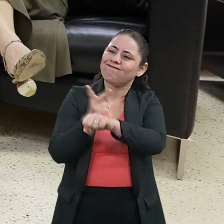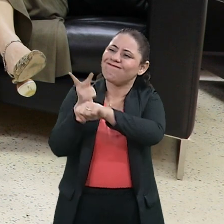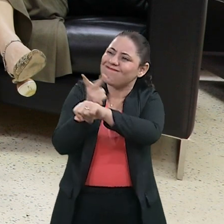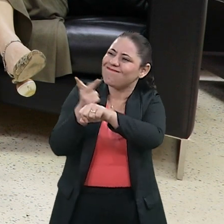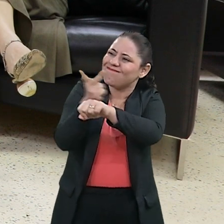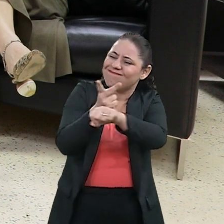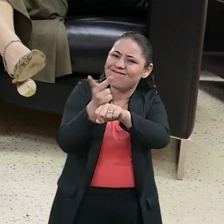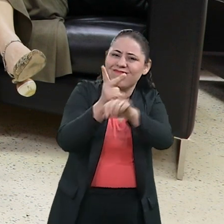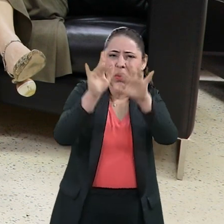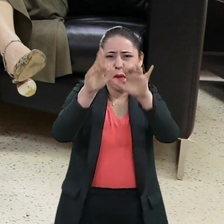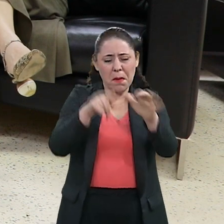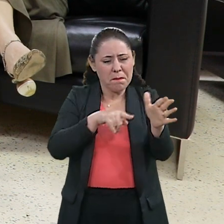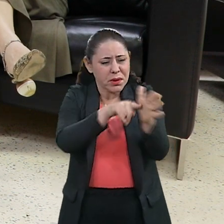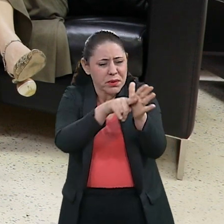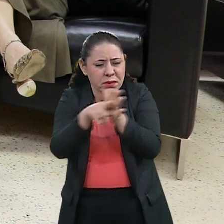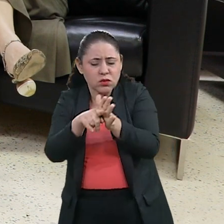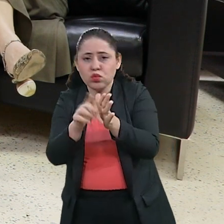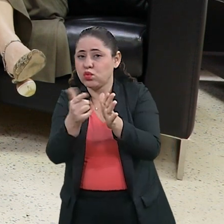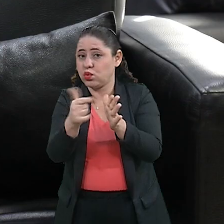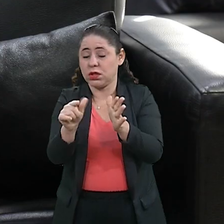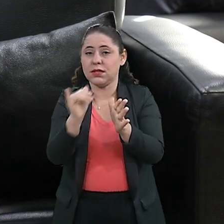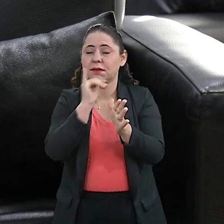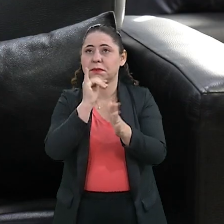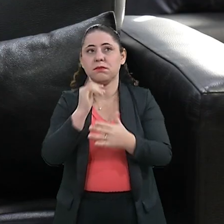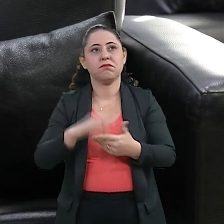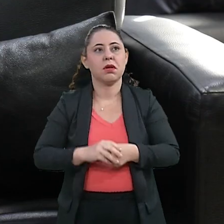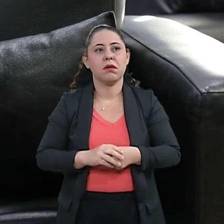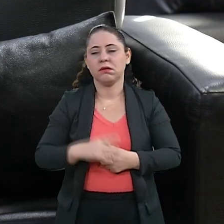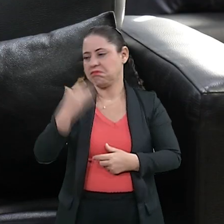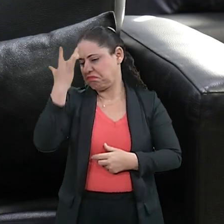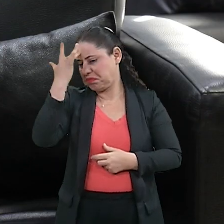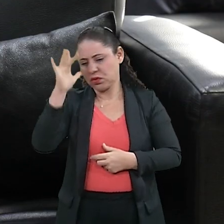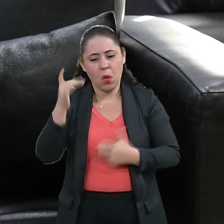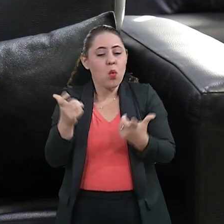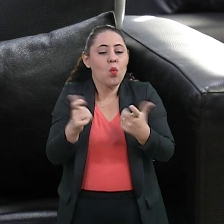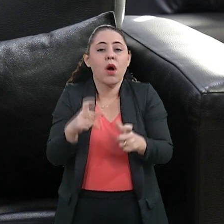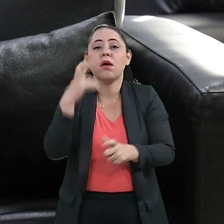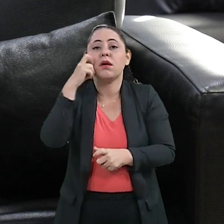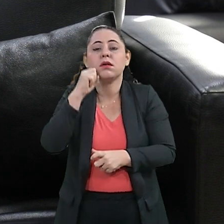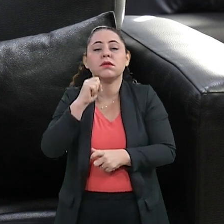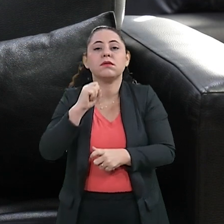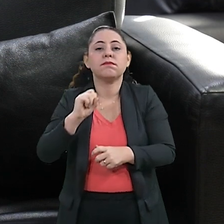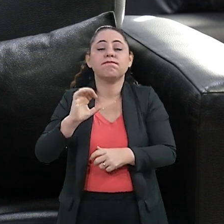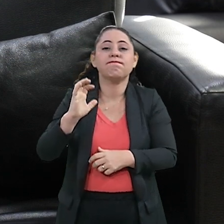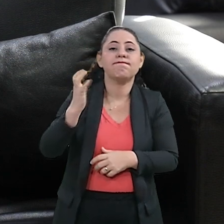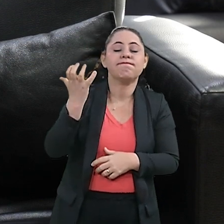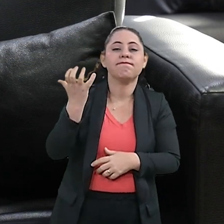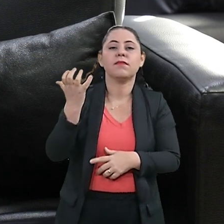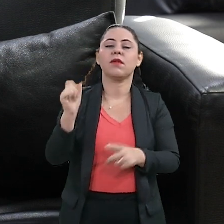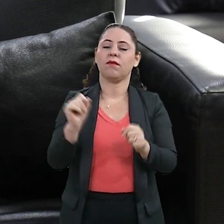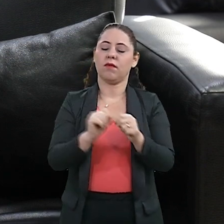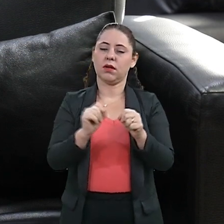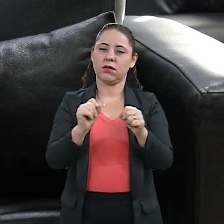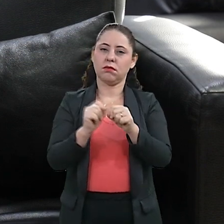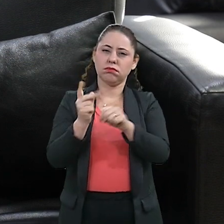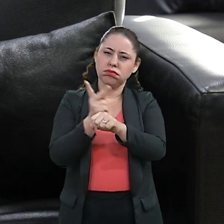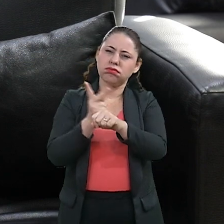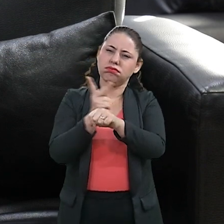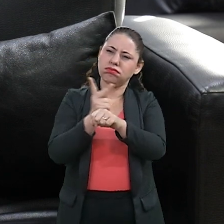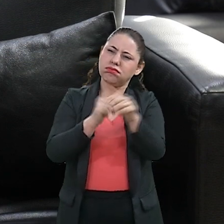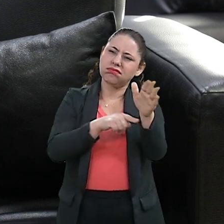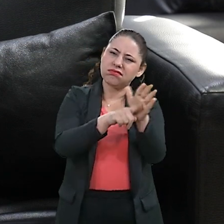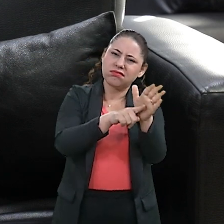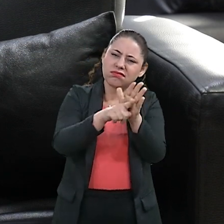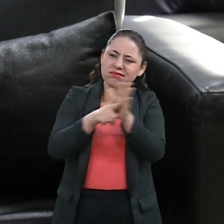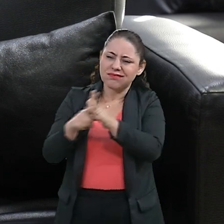fazer uma busca. Se não tivesse uma ideia de aonde aconteceu a adoção, teria que fazer uma